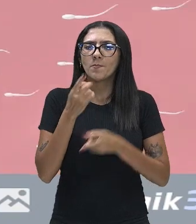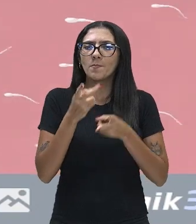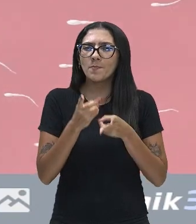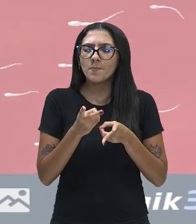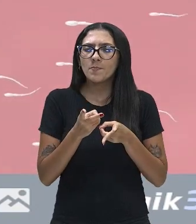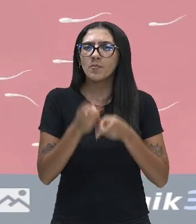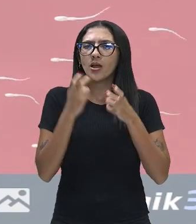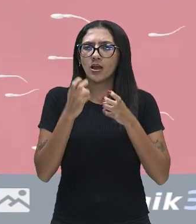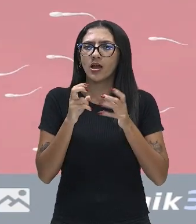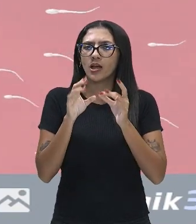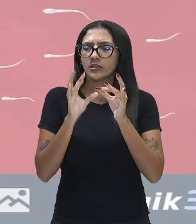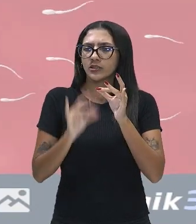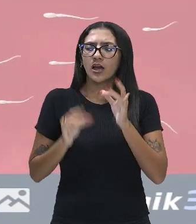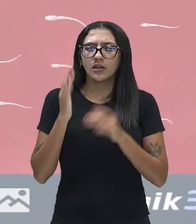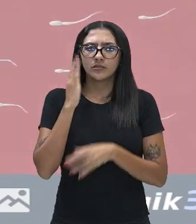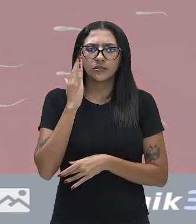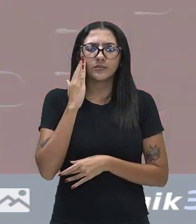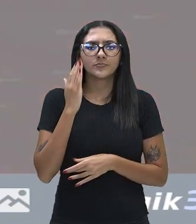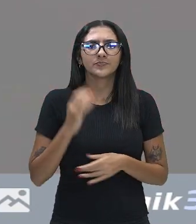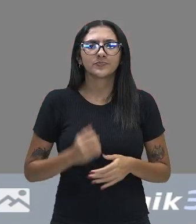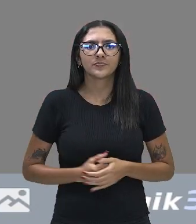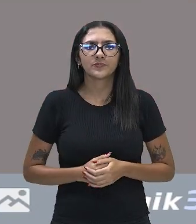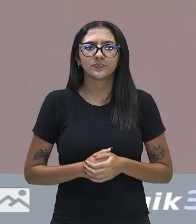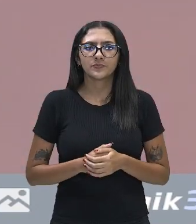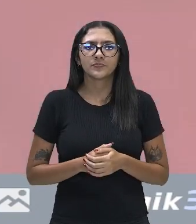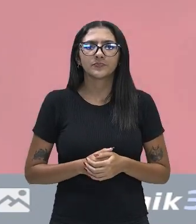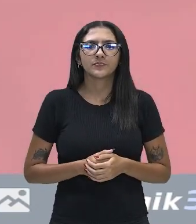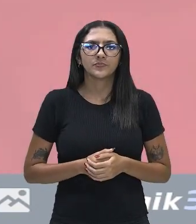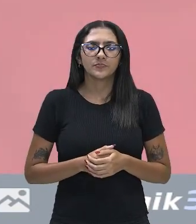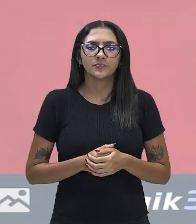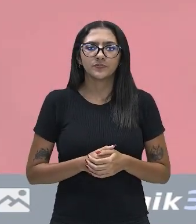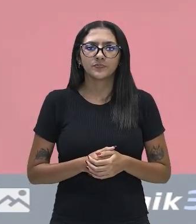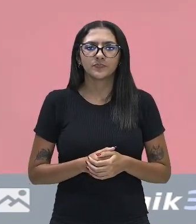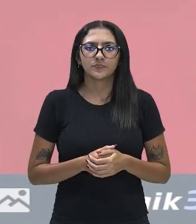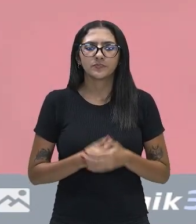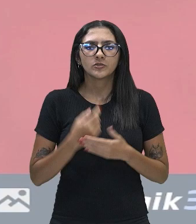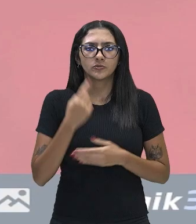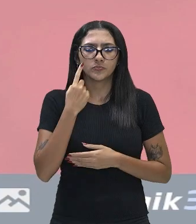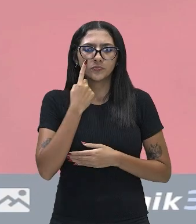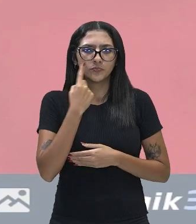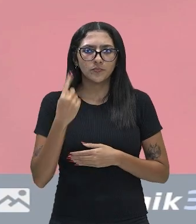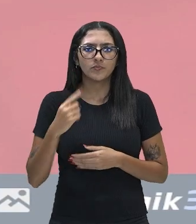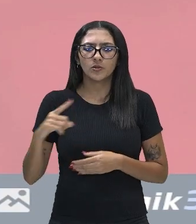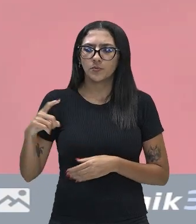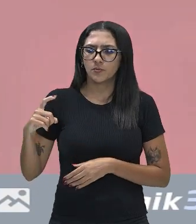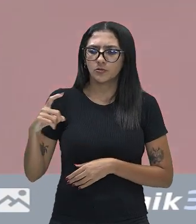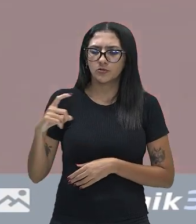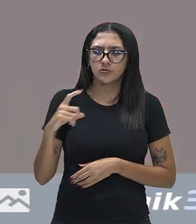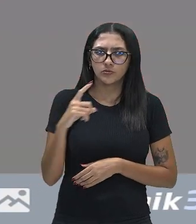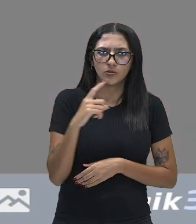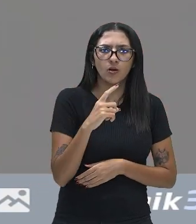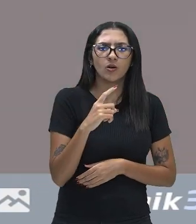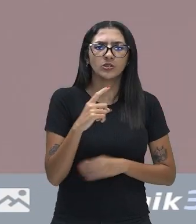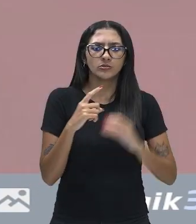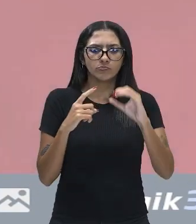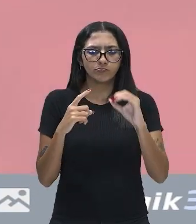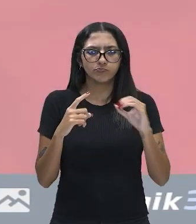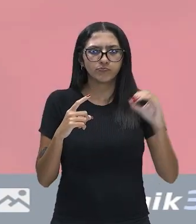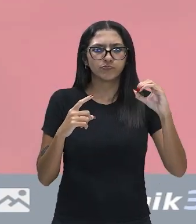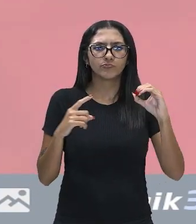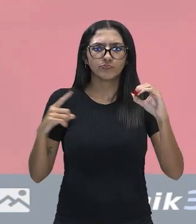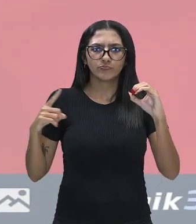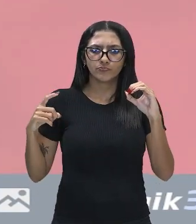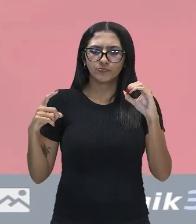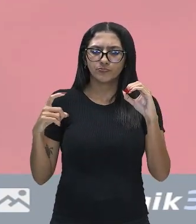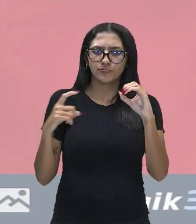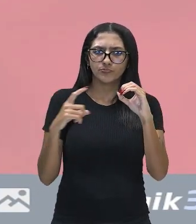aí essa imagem. Então, quando os espermatozoides estão migrando, encontram o óvulo, né,